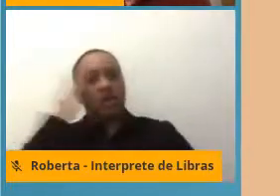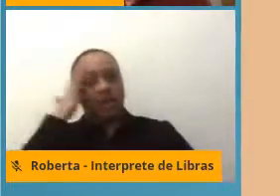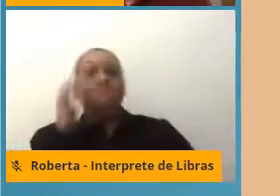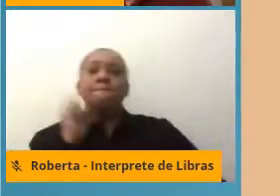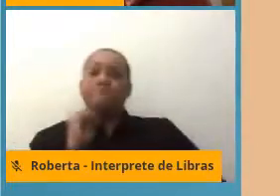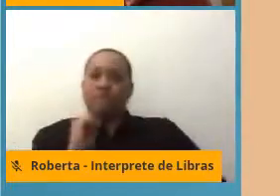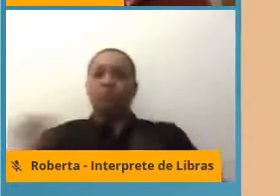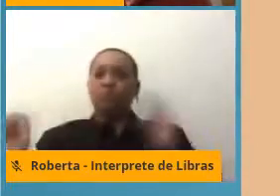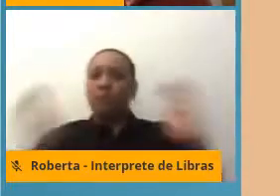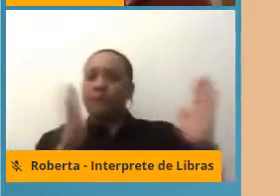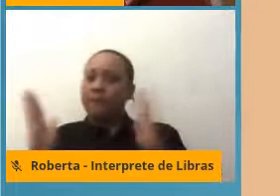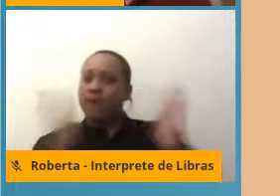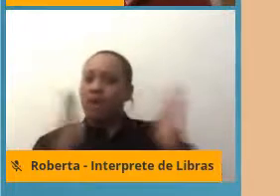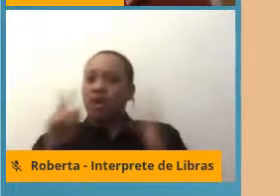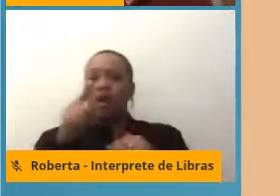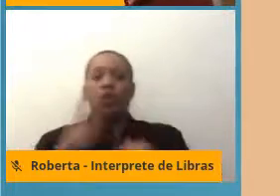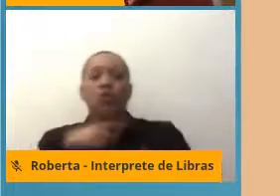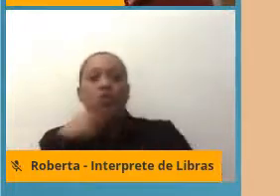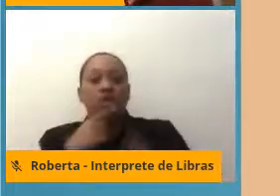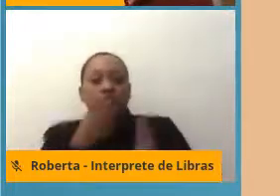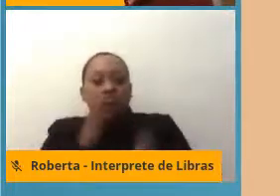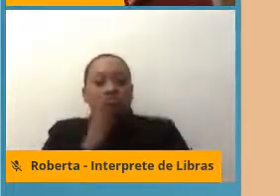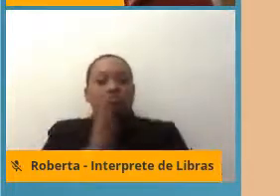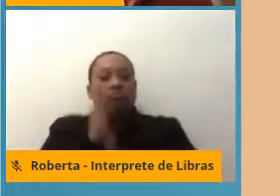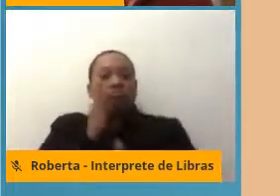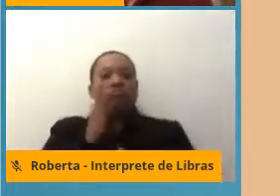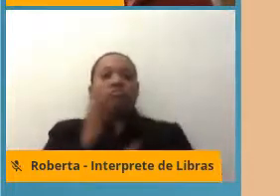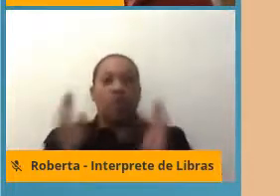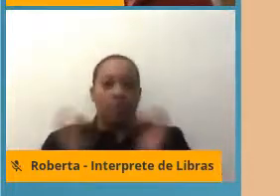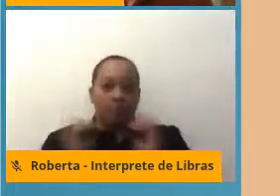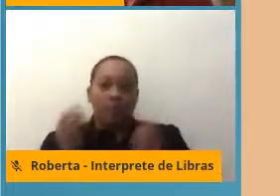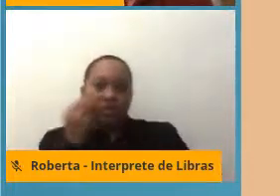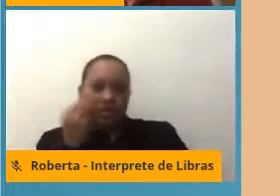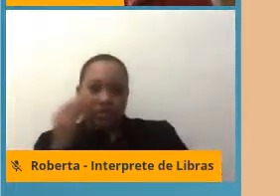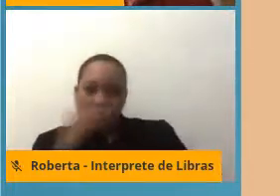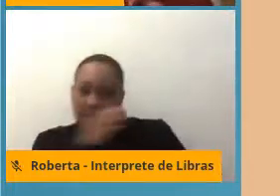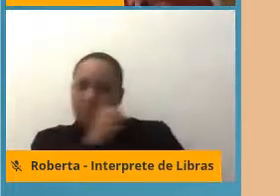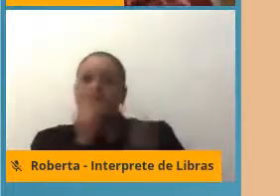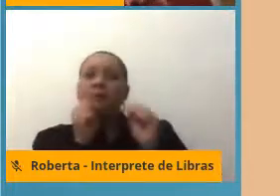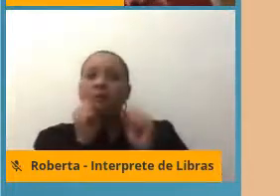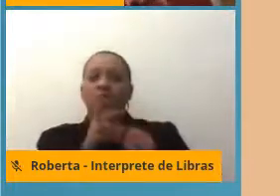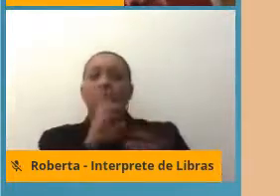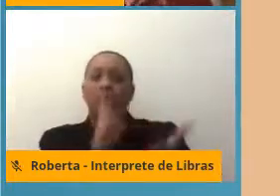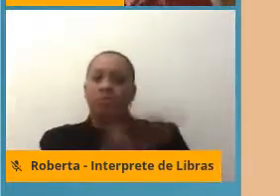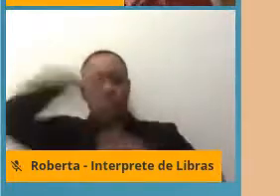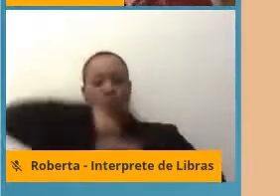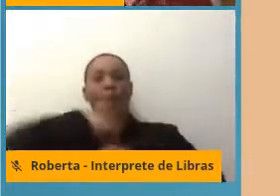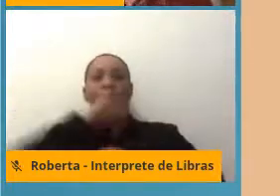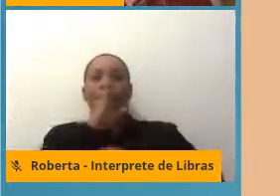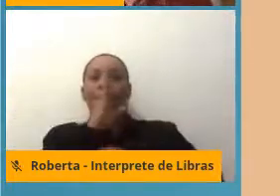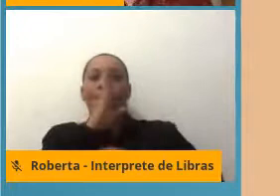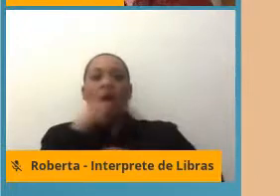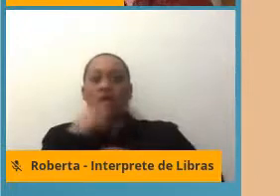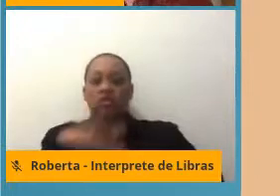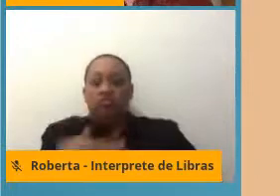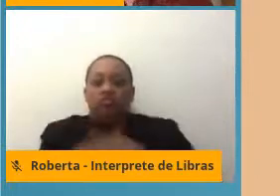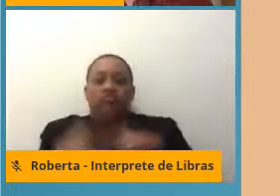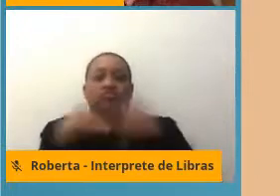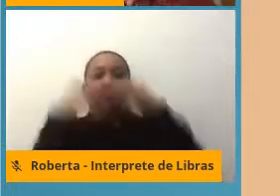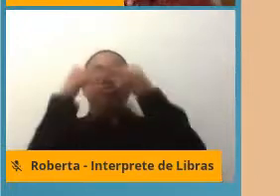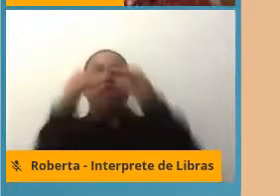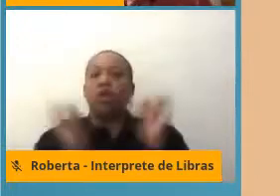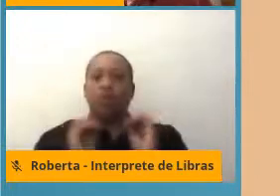Então, alguns testes rápidos dão negativo mesmo vocês tendo, porque o período ainda não é o período adequado. Então, é muito